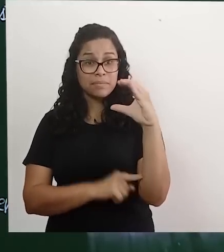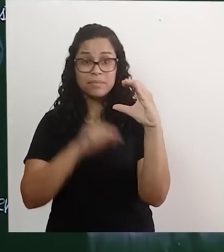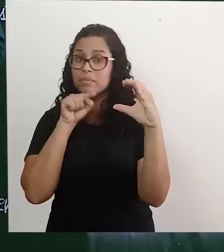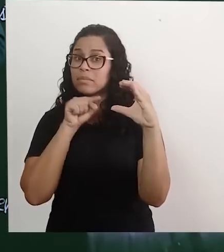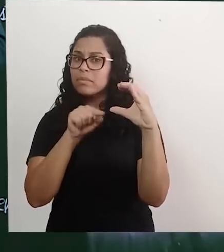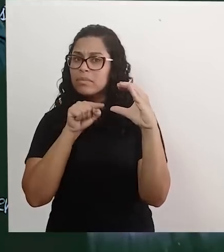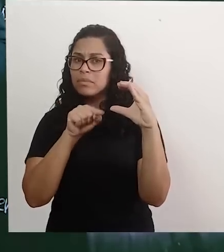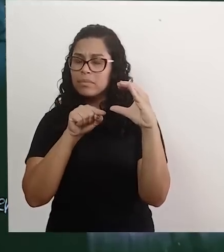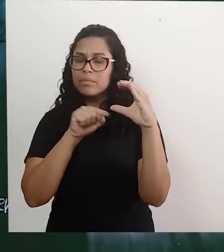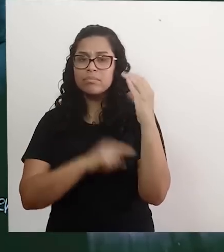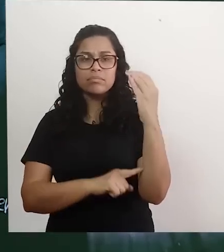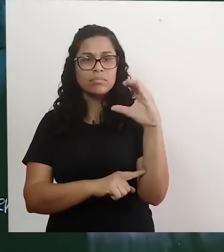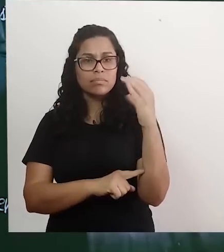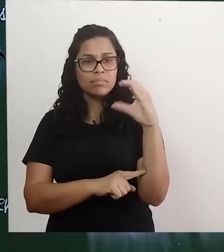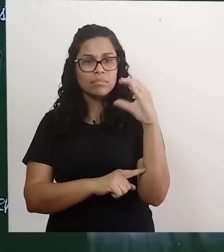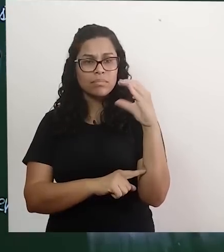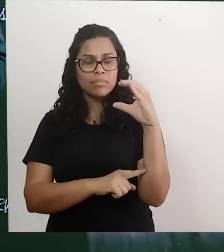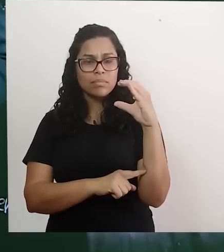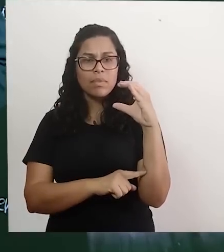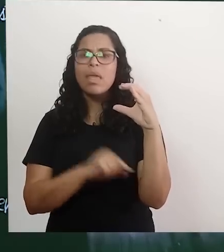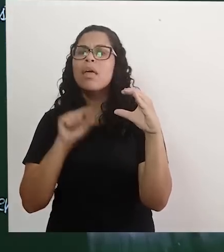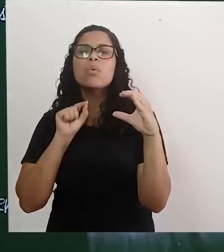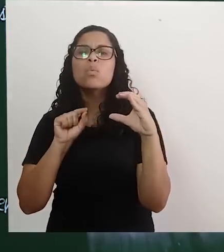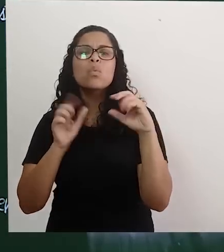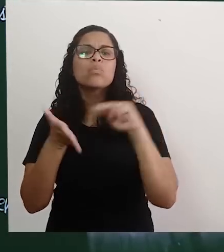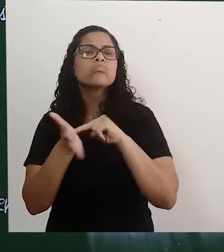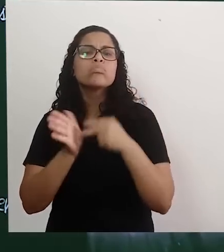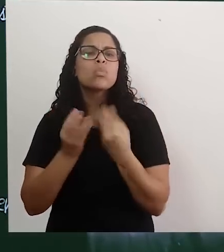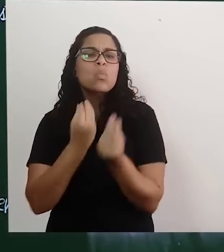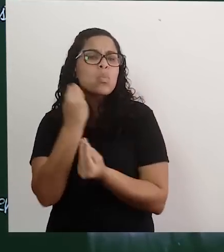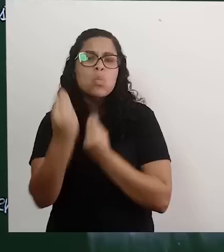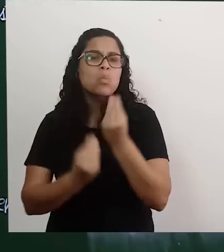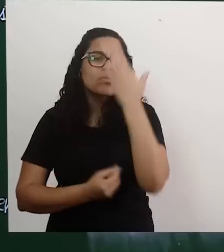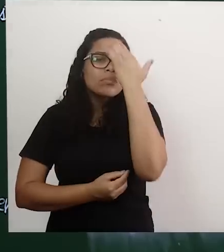cedilha que é colocado embaixo do C. Esse